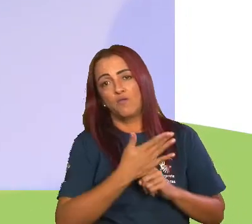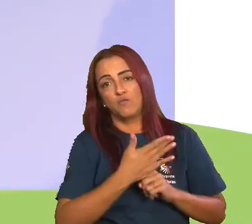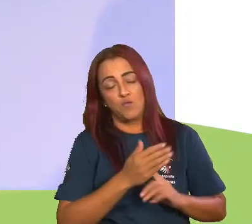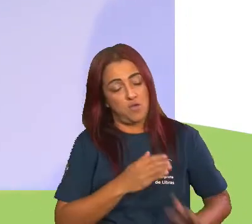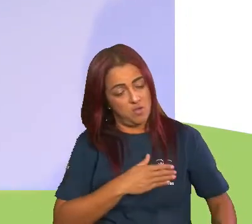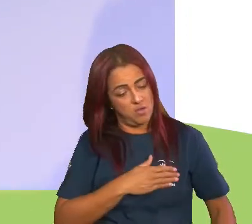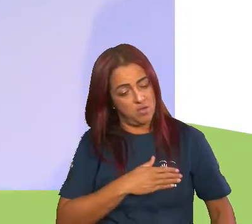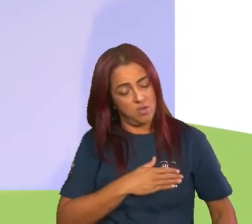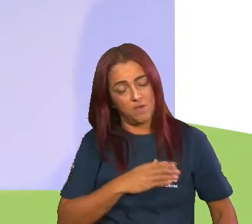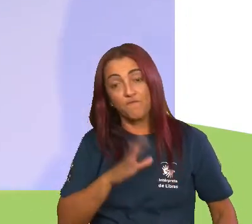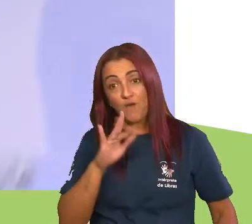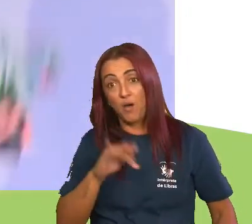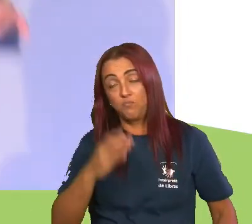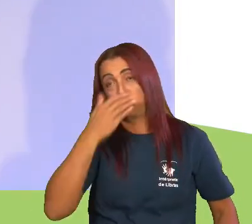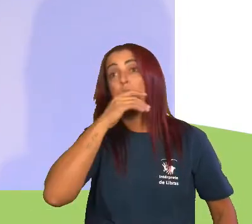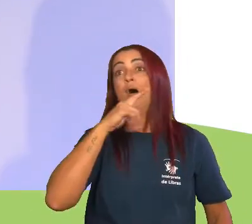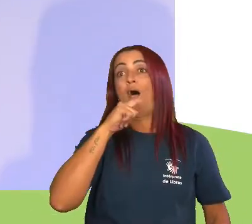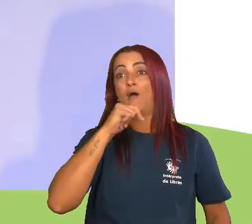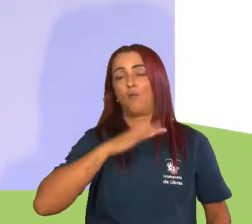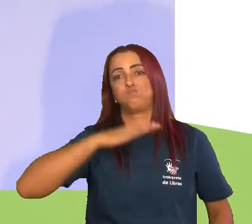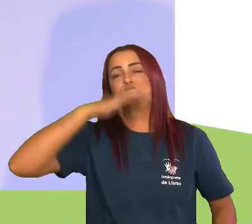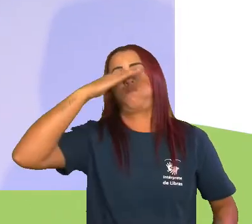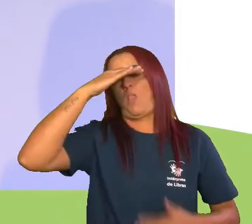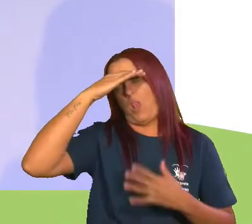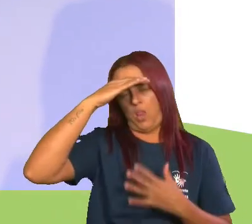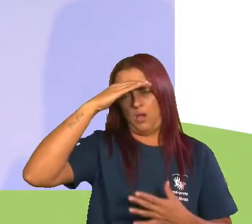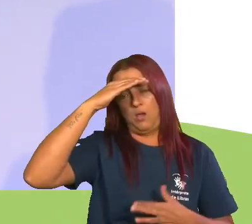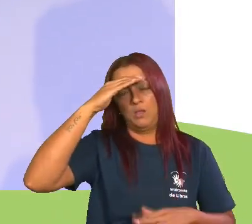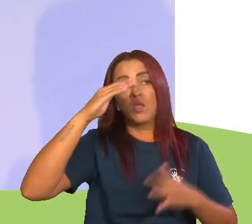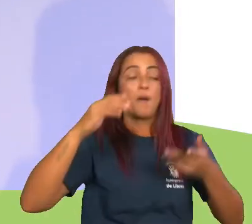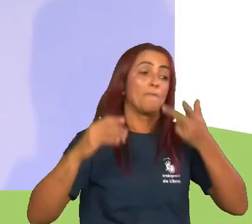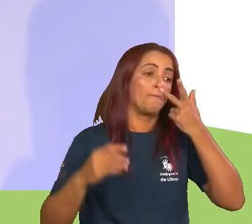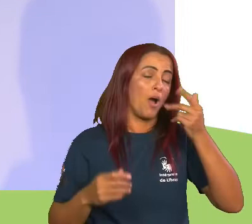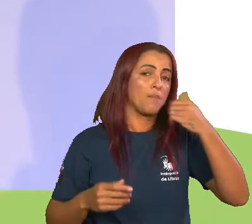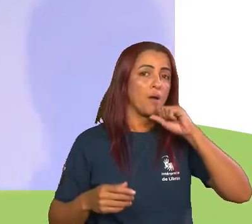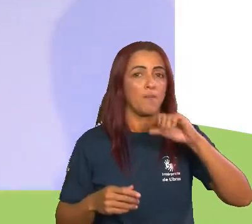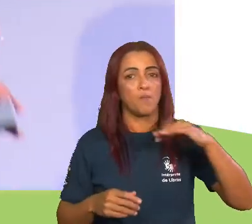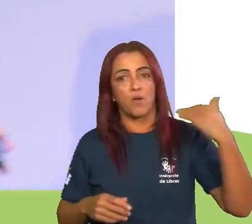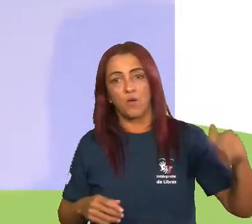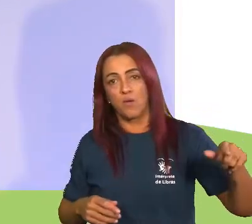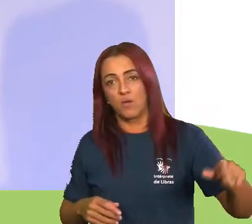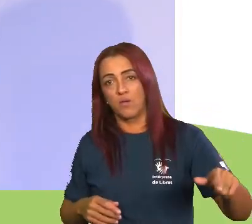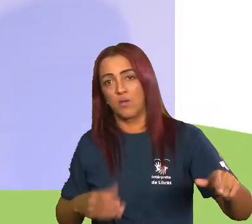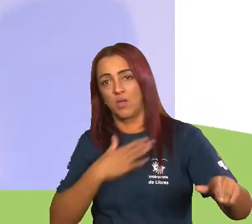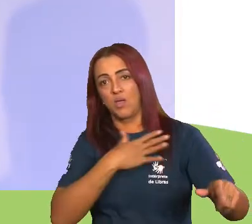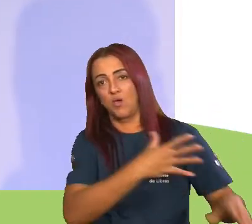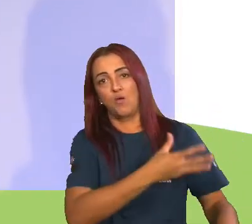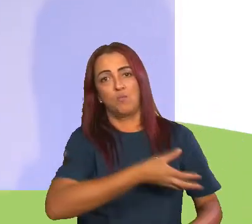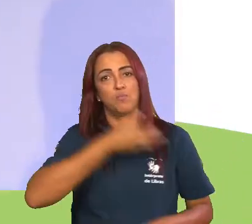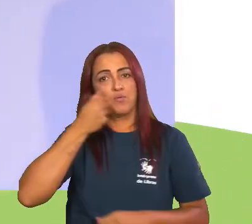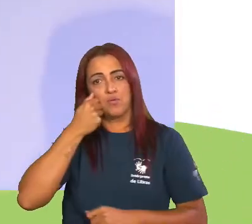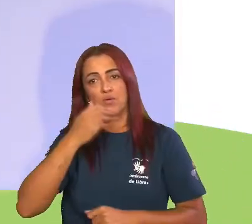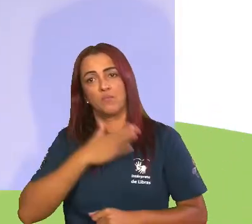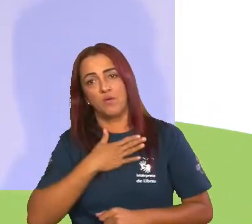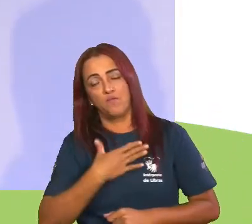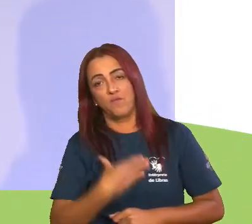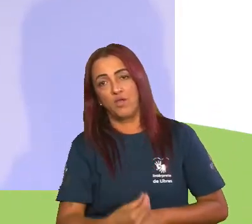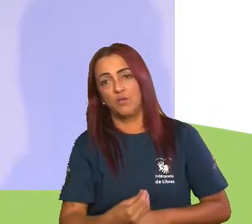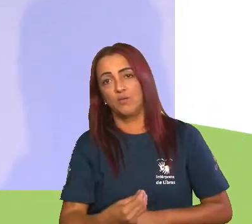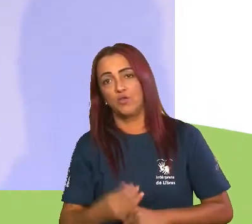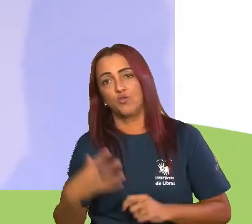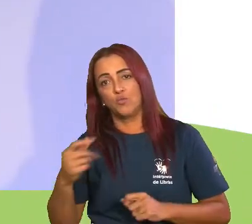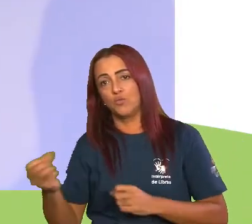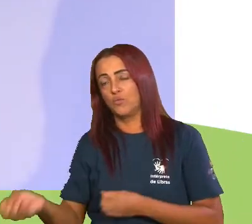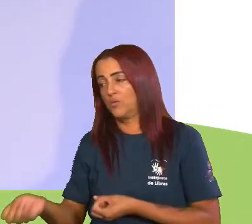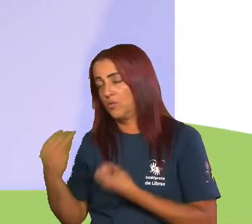na fonte. E quando o pai dele se foi, e a mãe dele se foi, ele ficou com o meu filho ali. E tudo que meu mestre